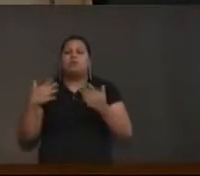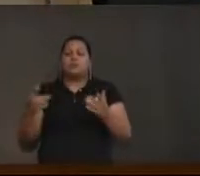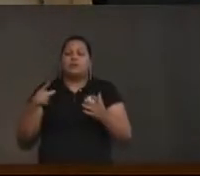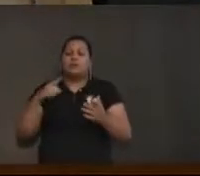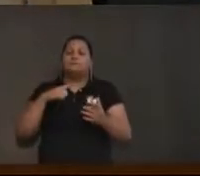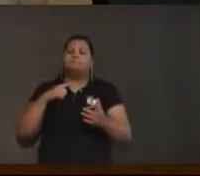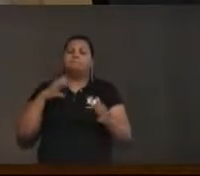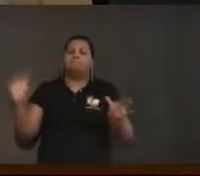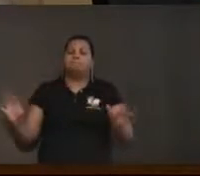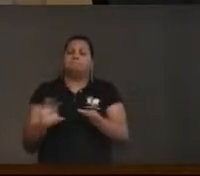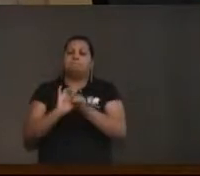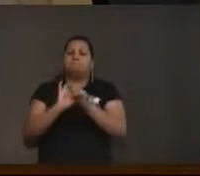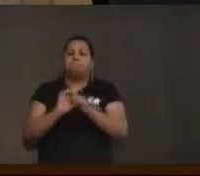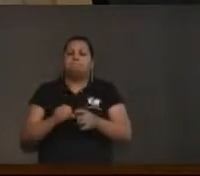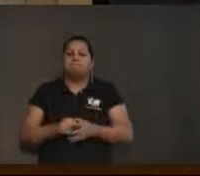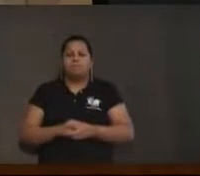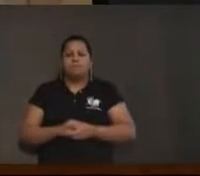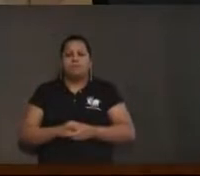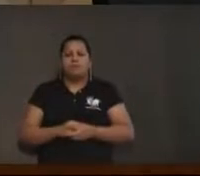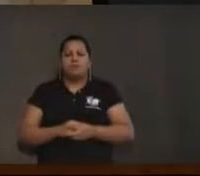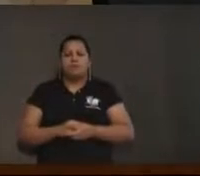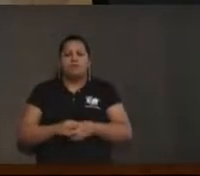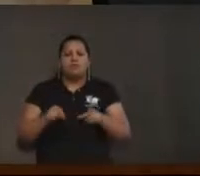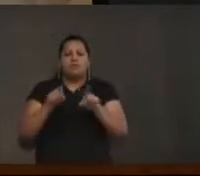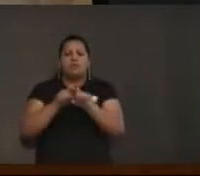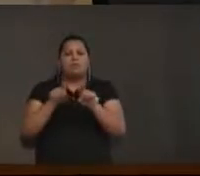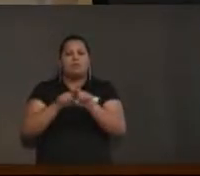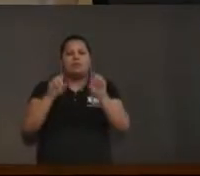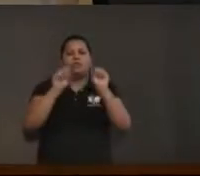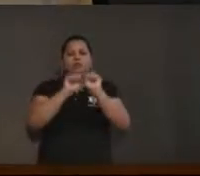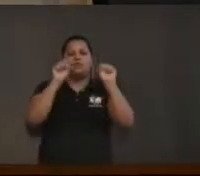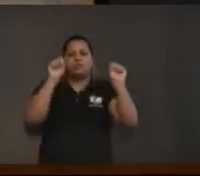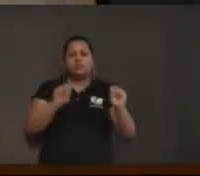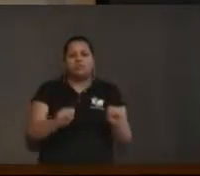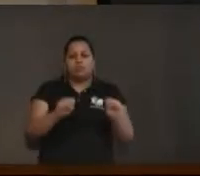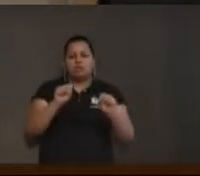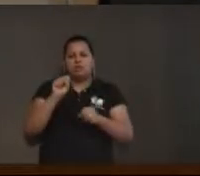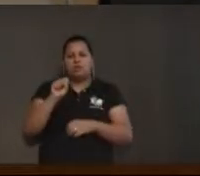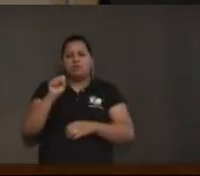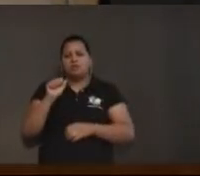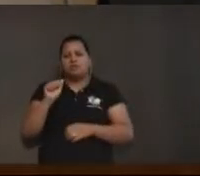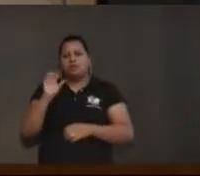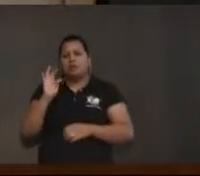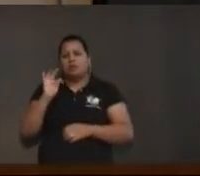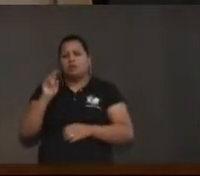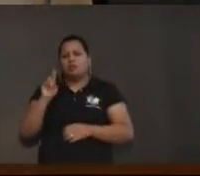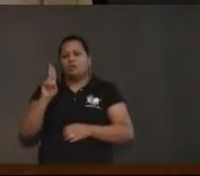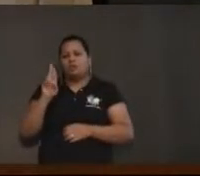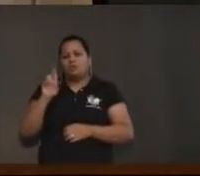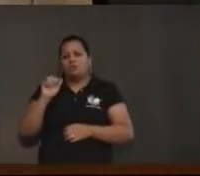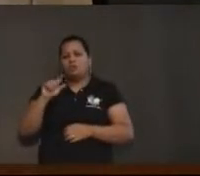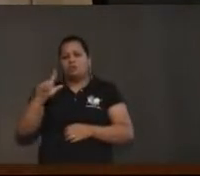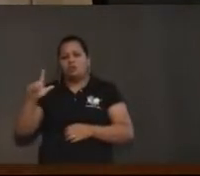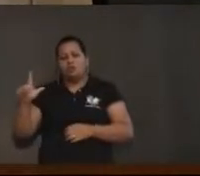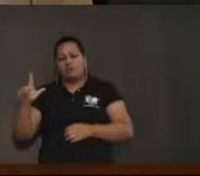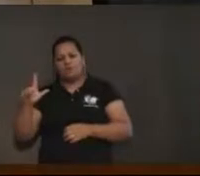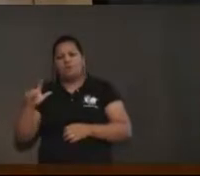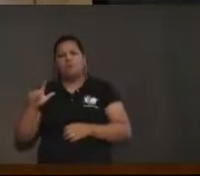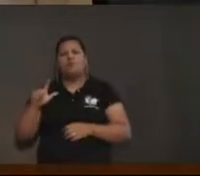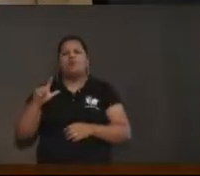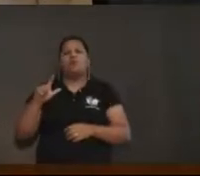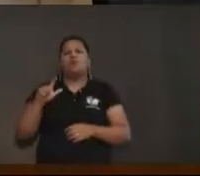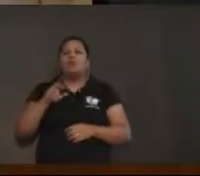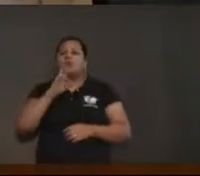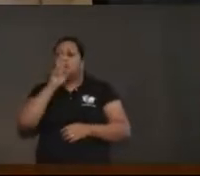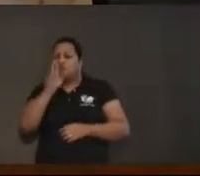também sistema saturaveis por causa do mesmo tipo de fenômeno as ondas viajam juntas e tem resultados diferentes